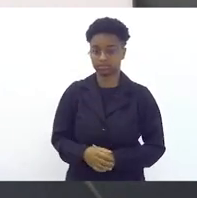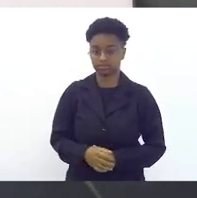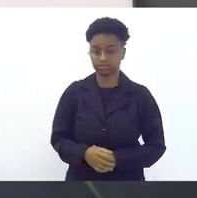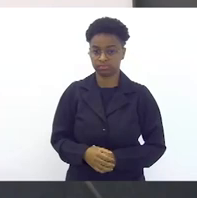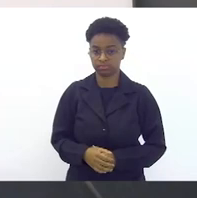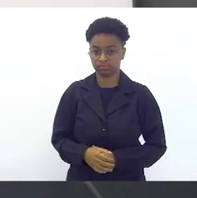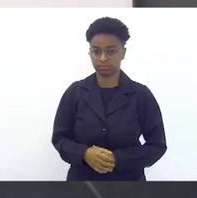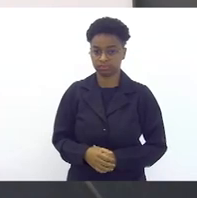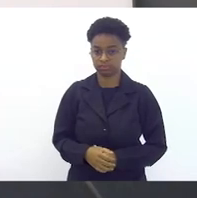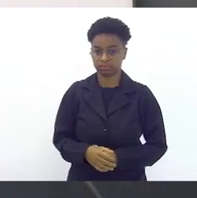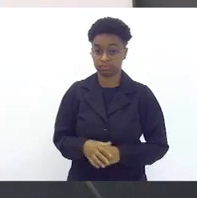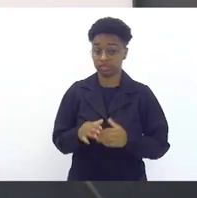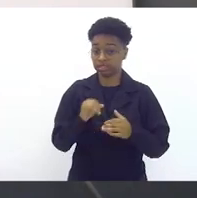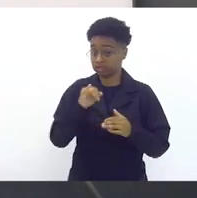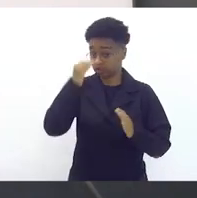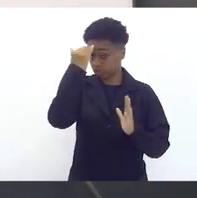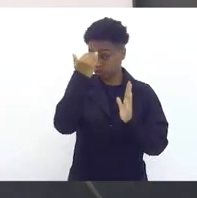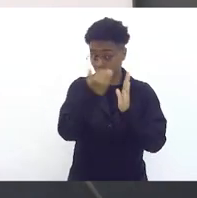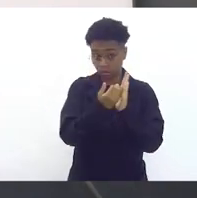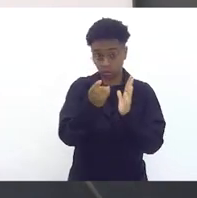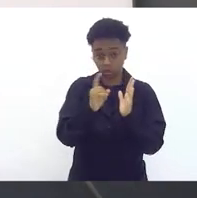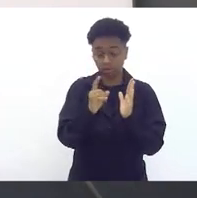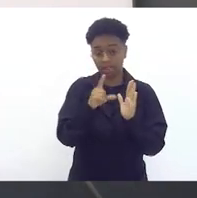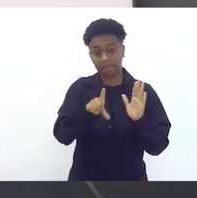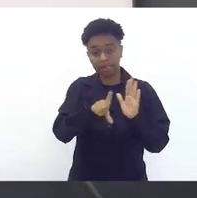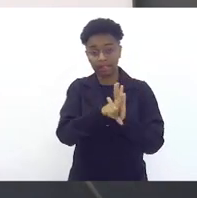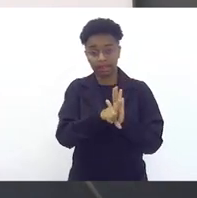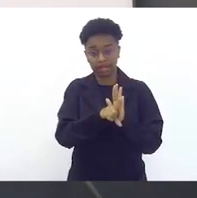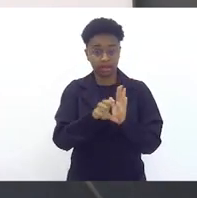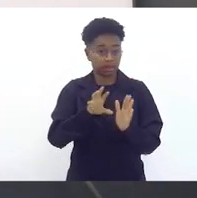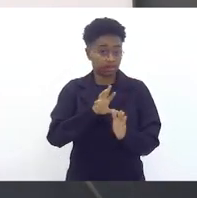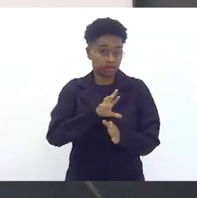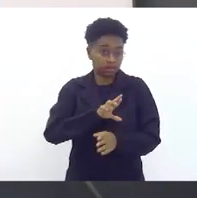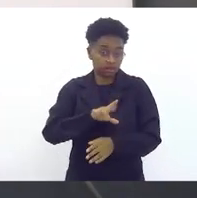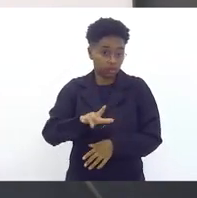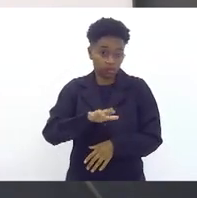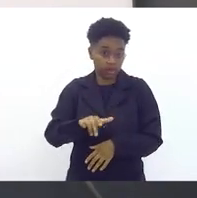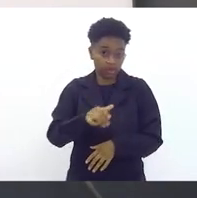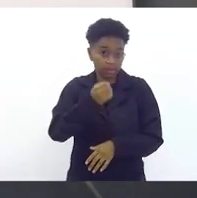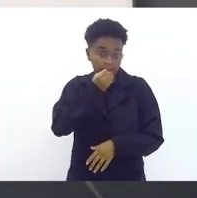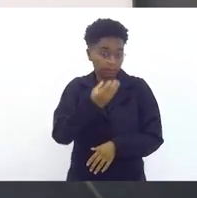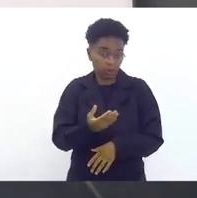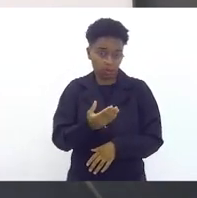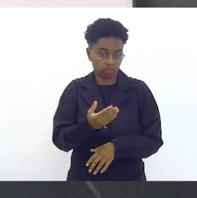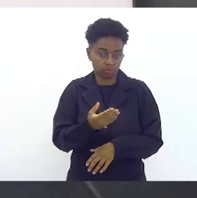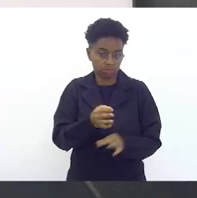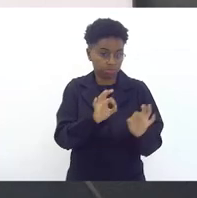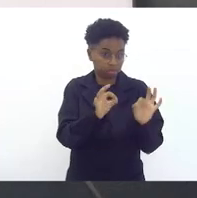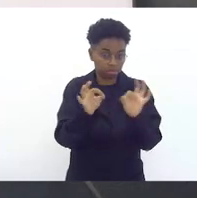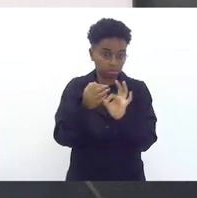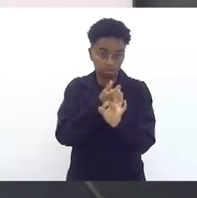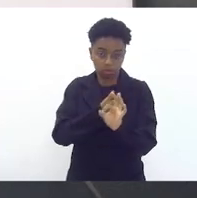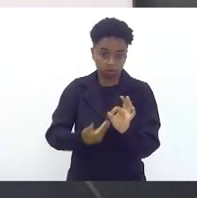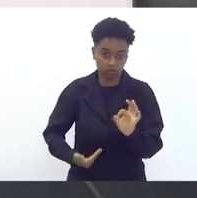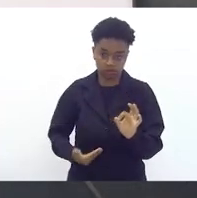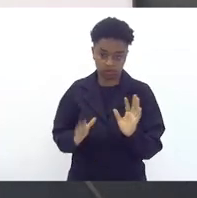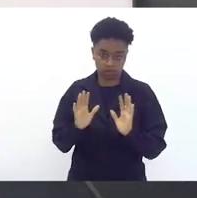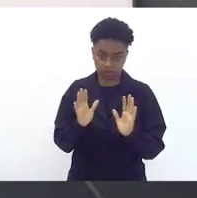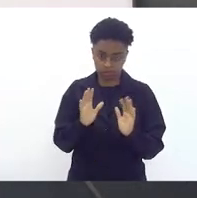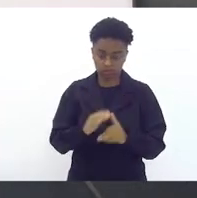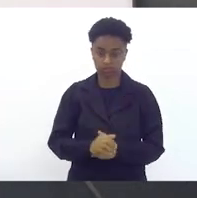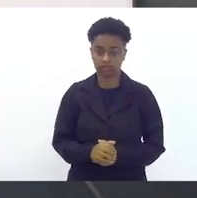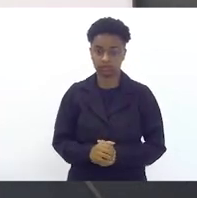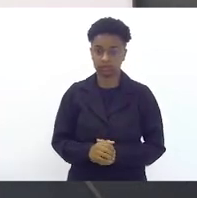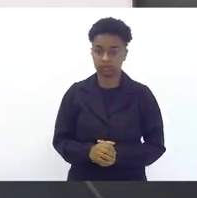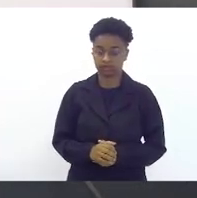Estar descumprindo leis não é um ambiente adequado para nenhum governo. E deste